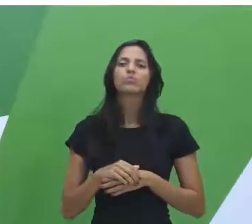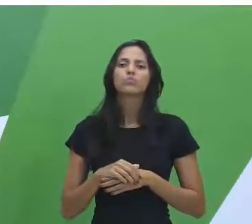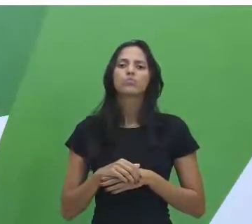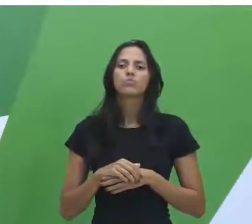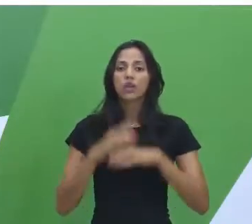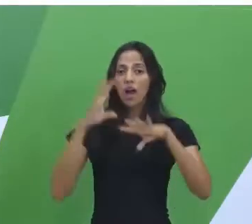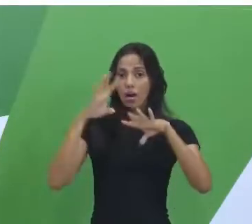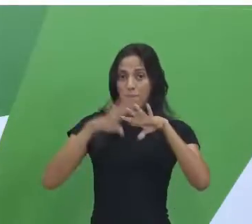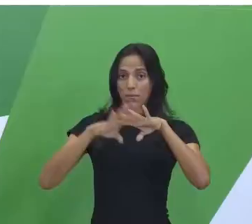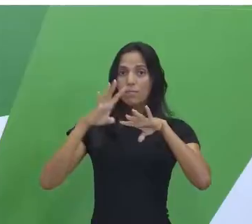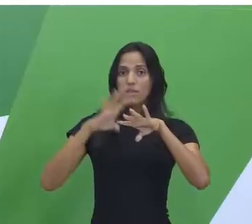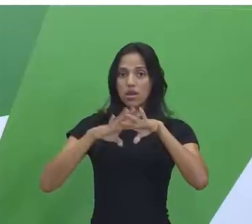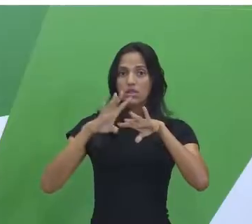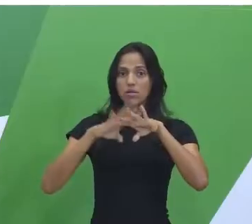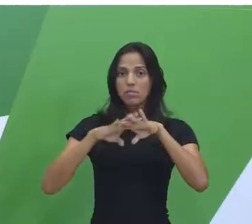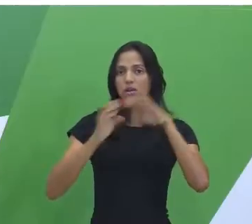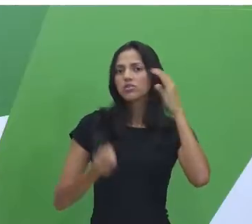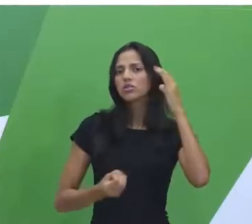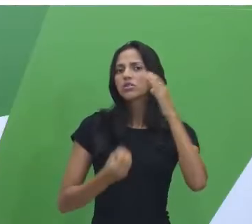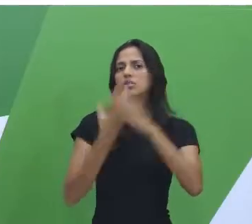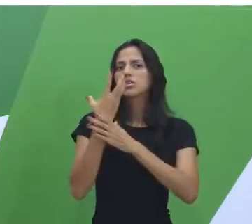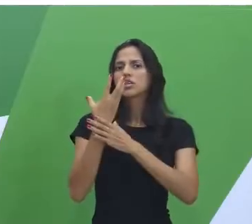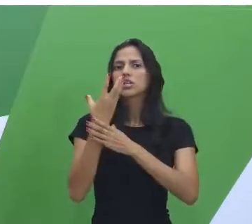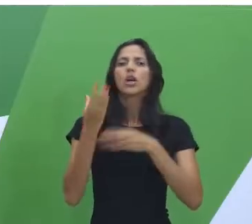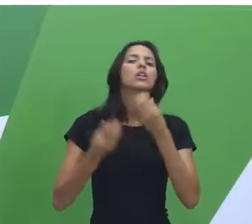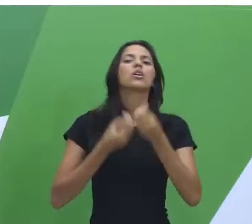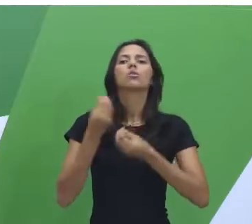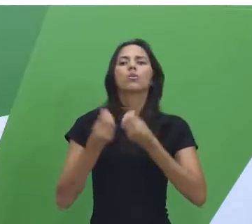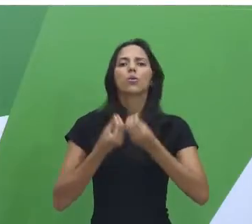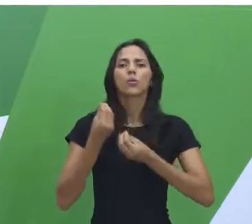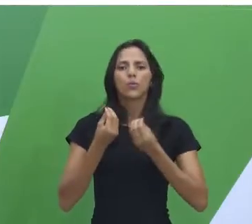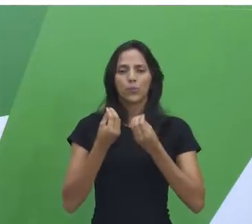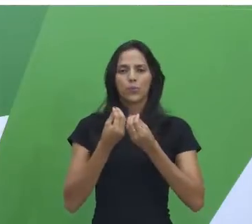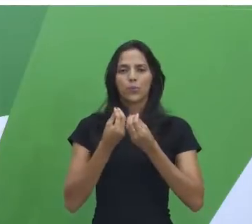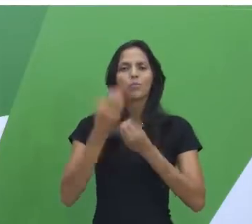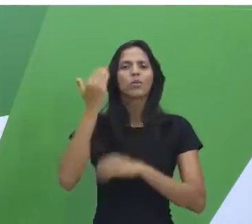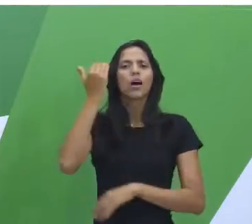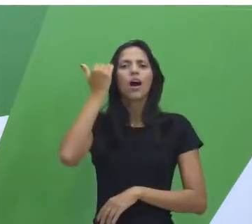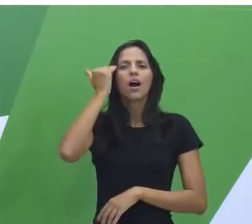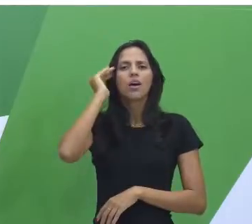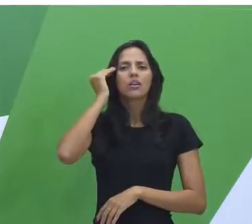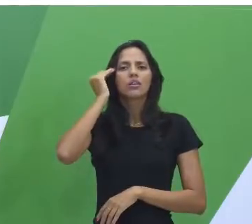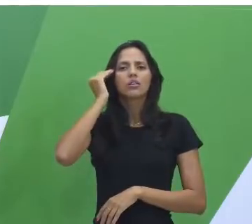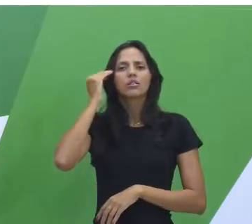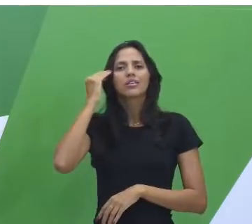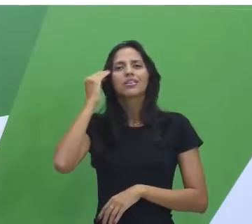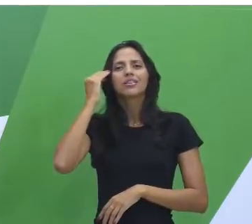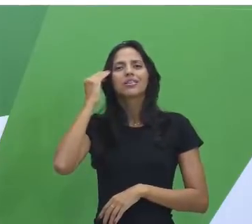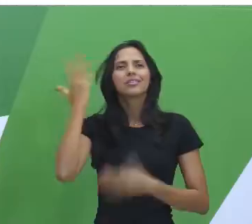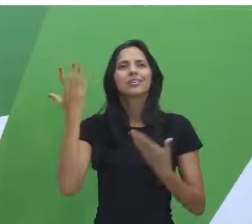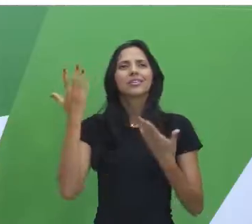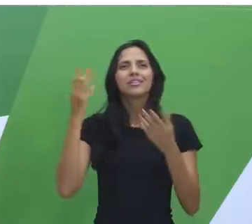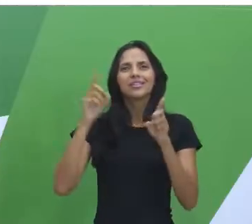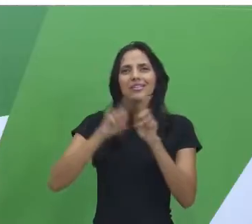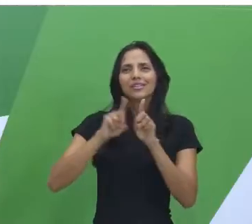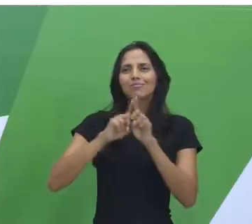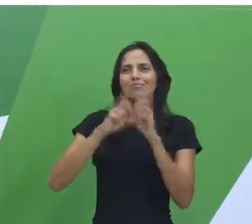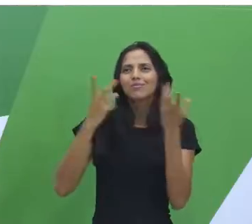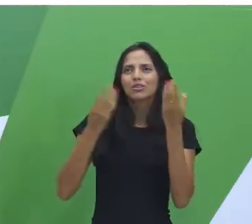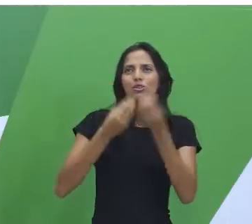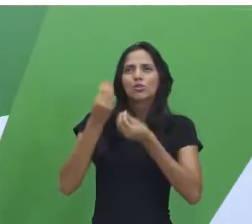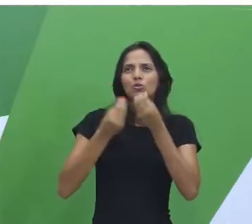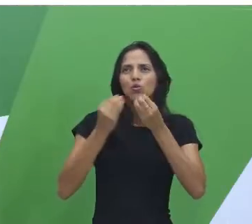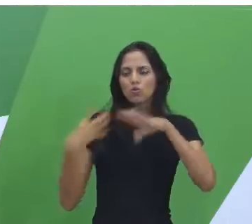A matemática foi criada em grande parte para entender e tentar acessar os segredos